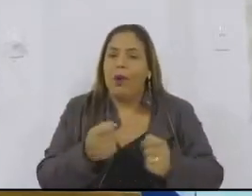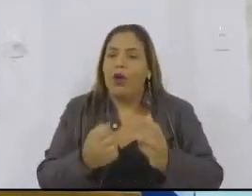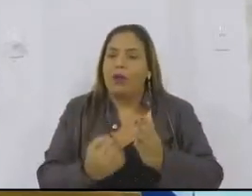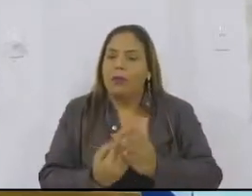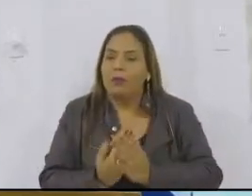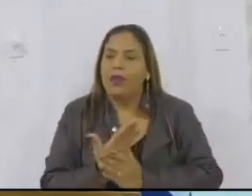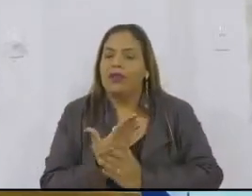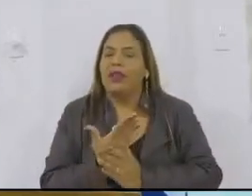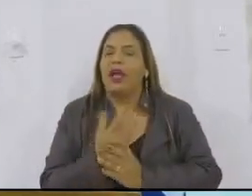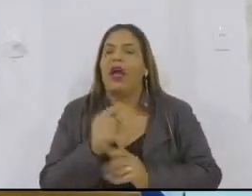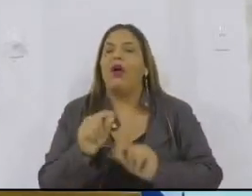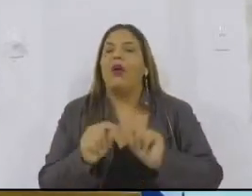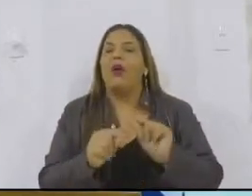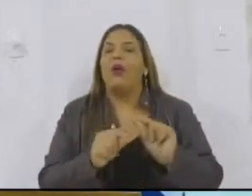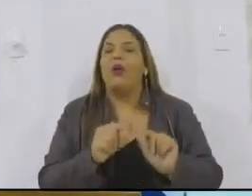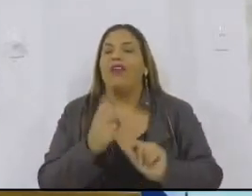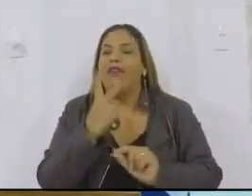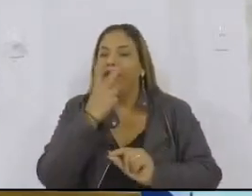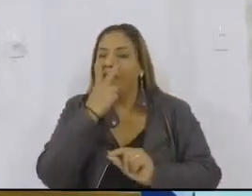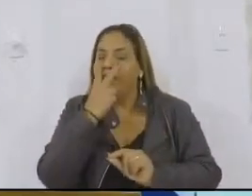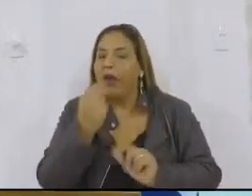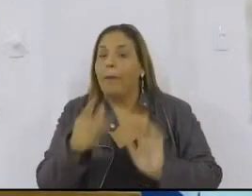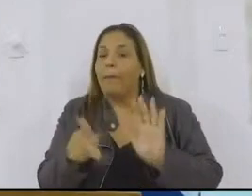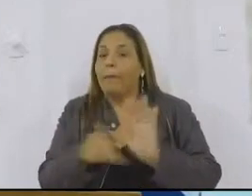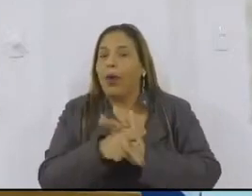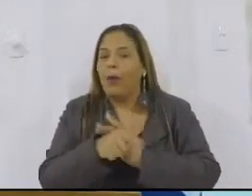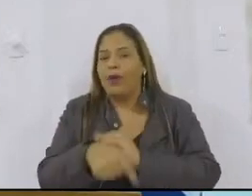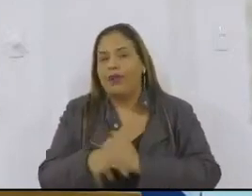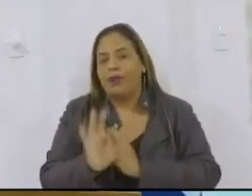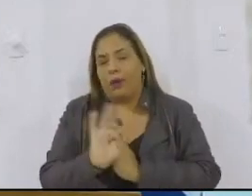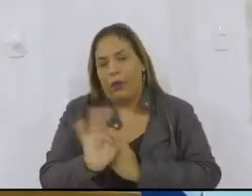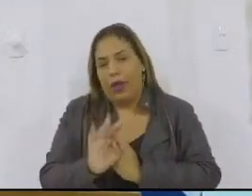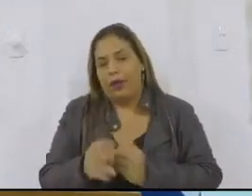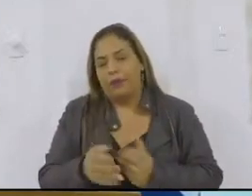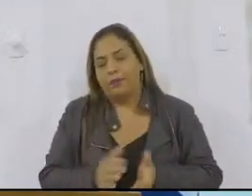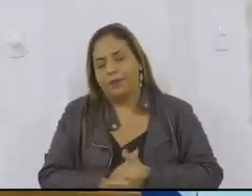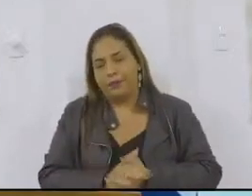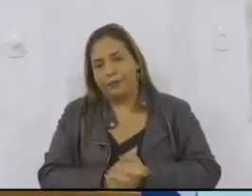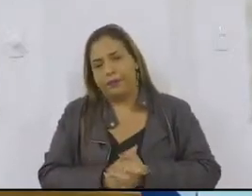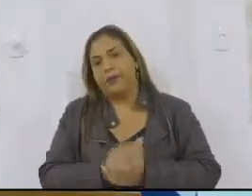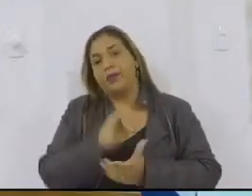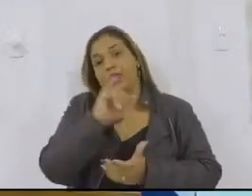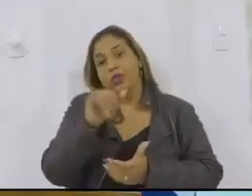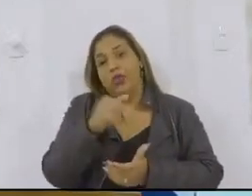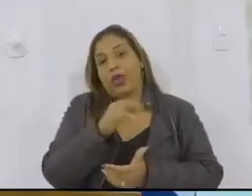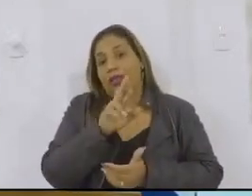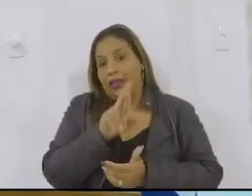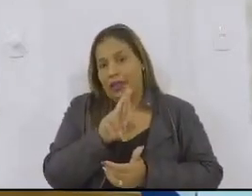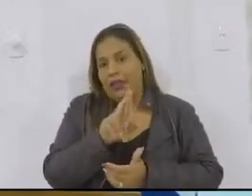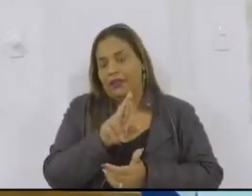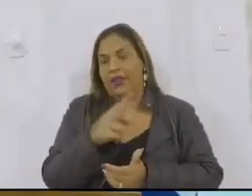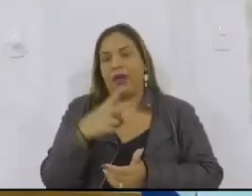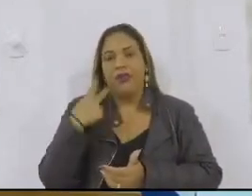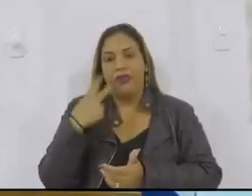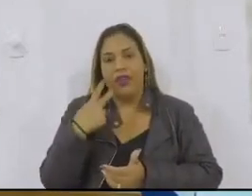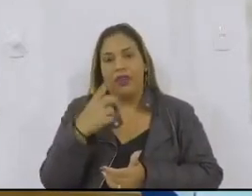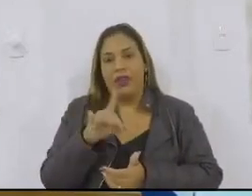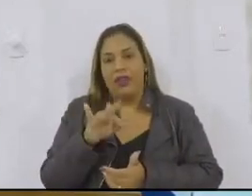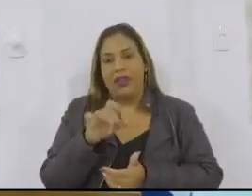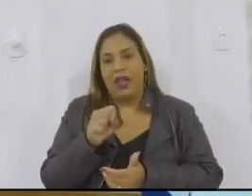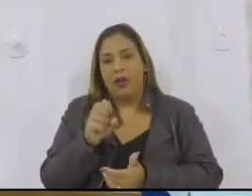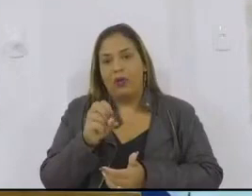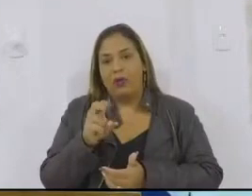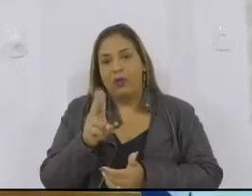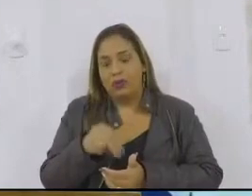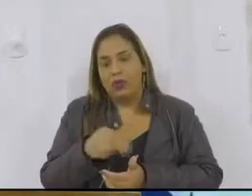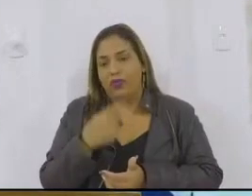a nossa linha de vans no nosso município. Quanto à JR, que o vereador Delcio estava falando aqui, é a antiga